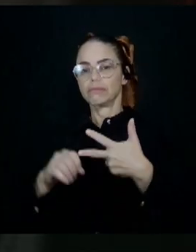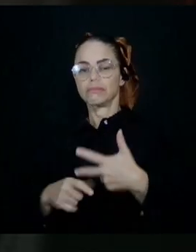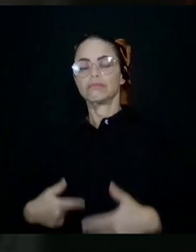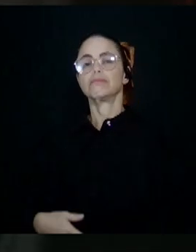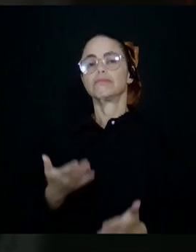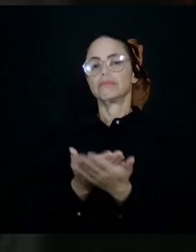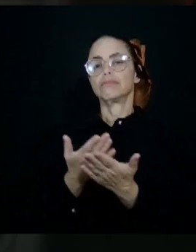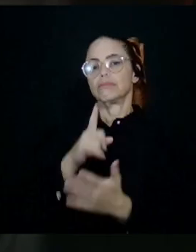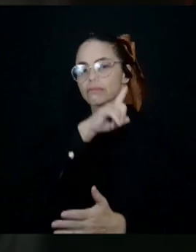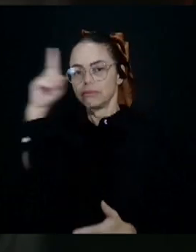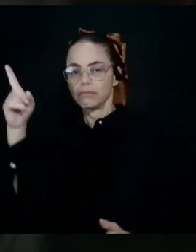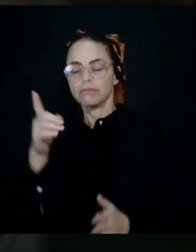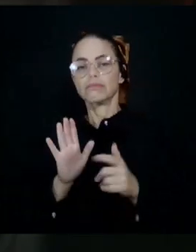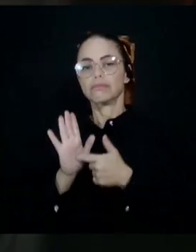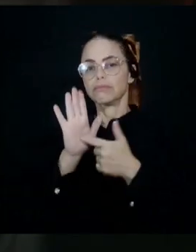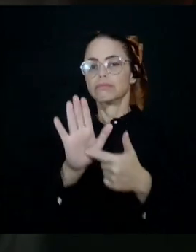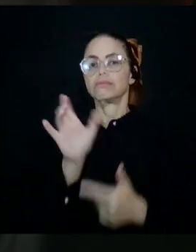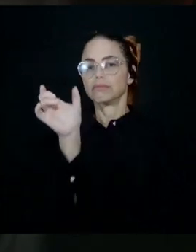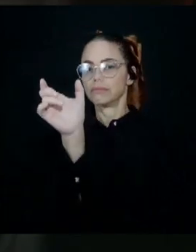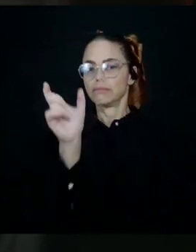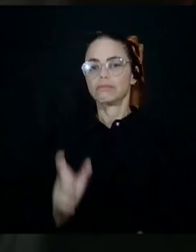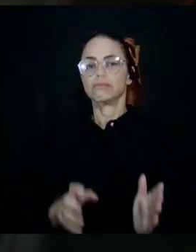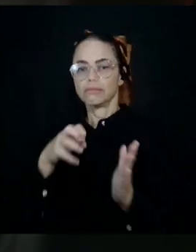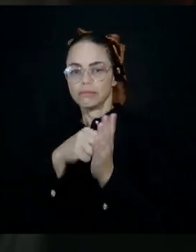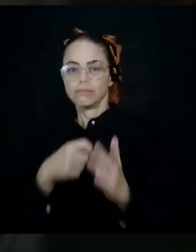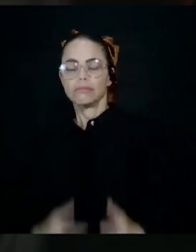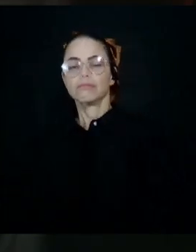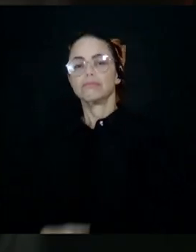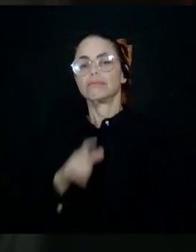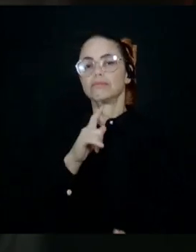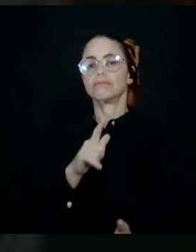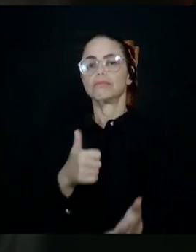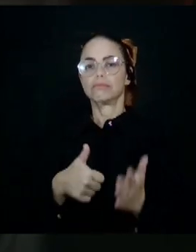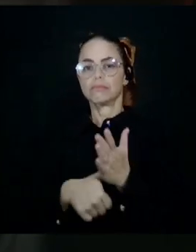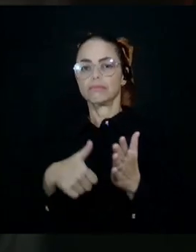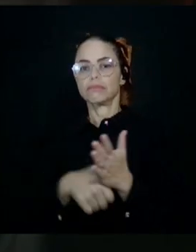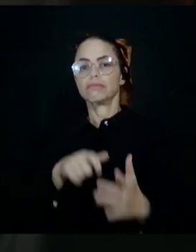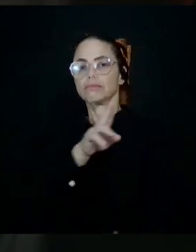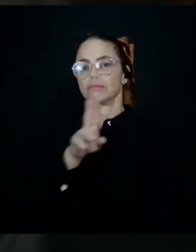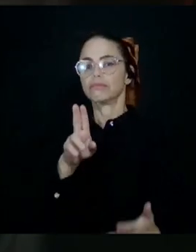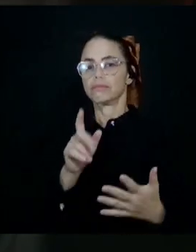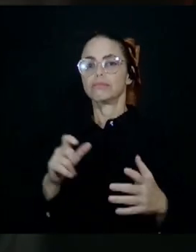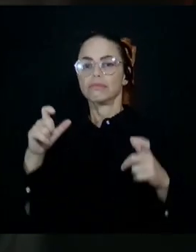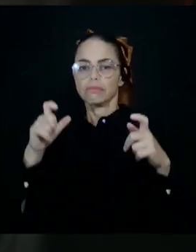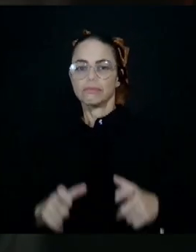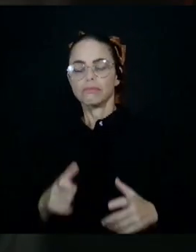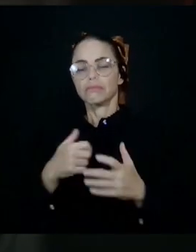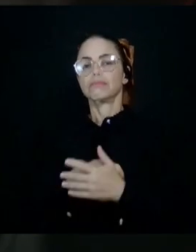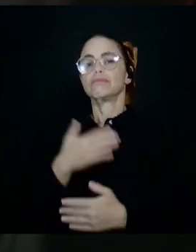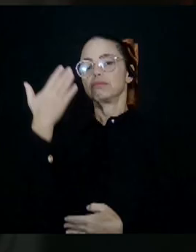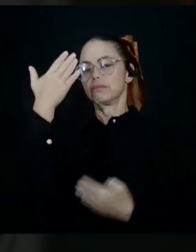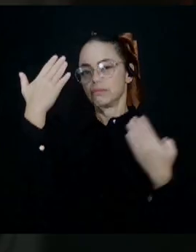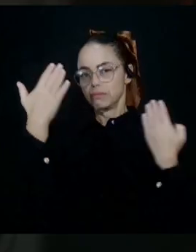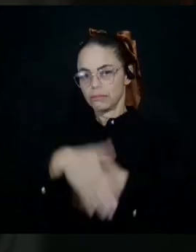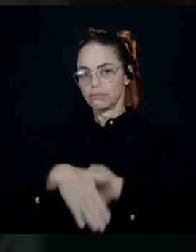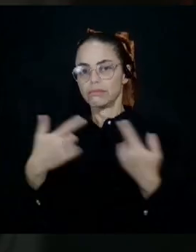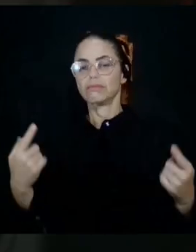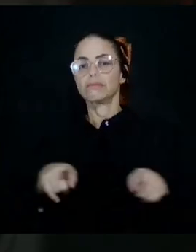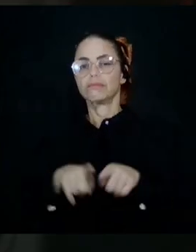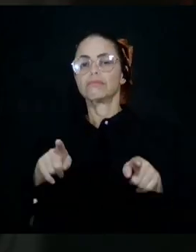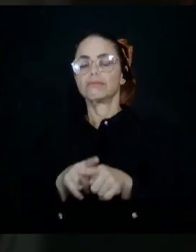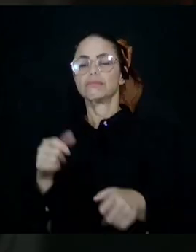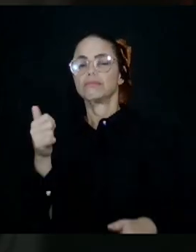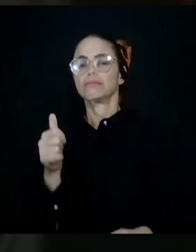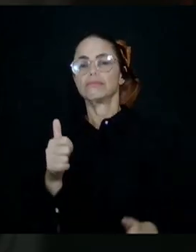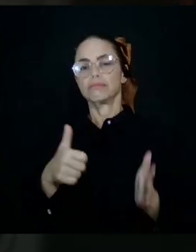motorista o comprovante de inscrição impresso ou digital com nome, data, local e horário de prova, além do documento com foto. E aí depois,